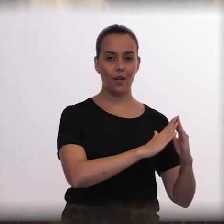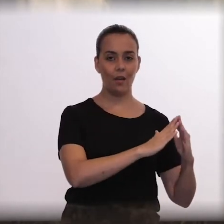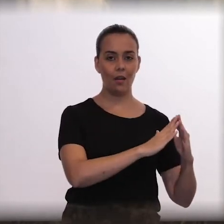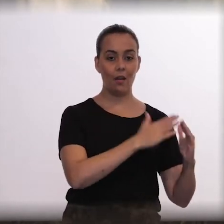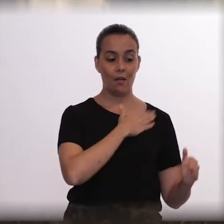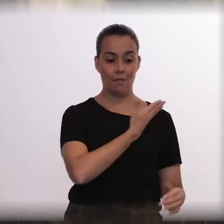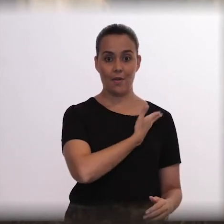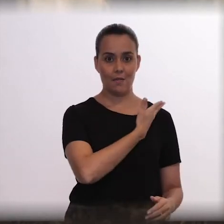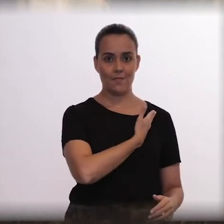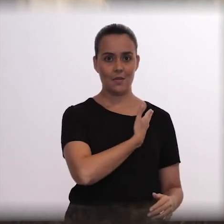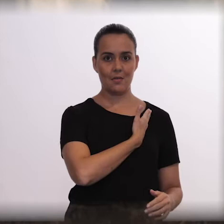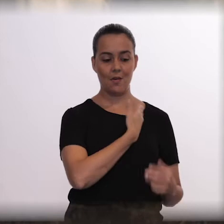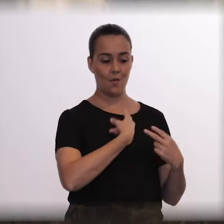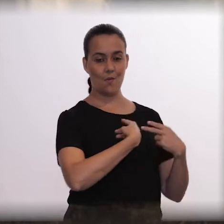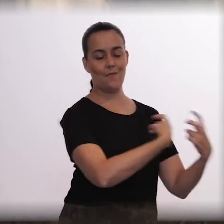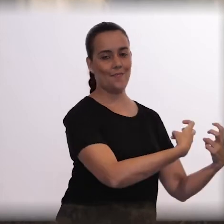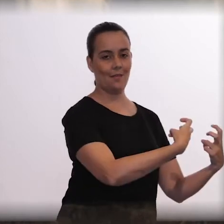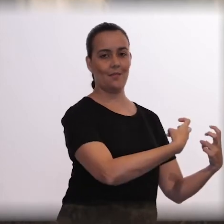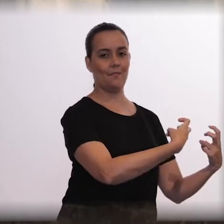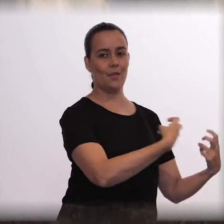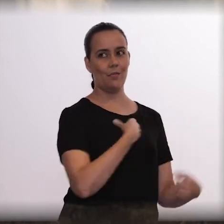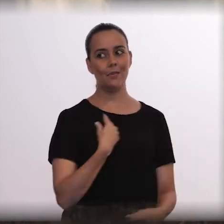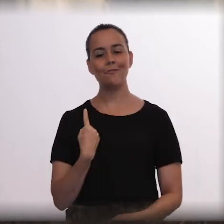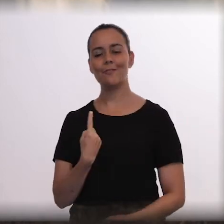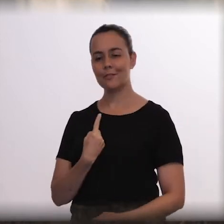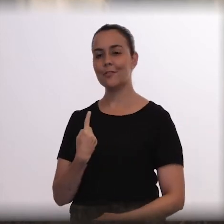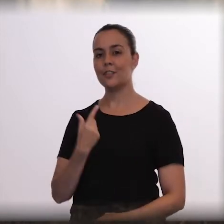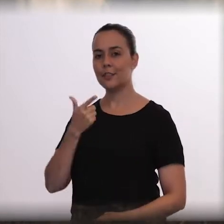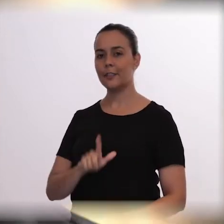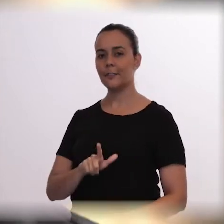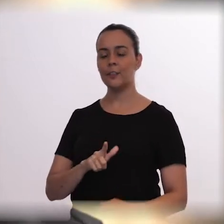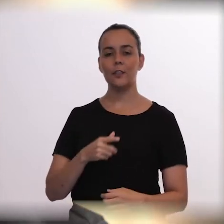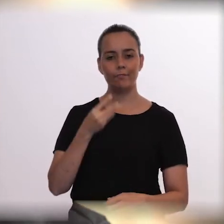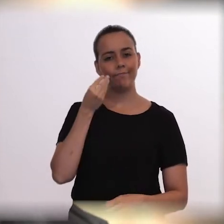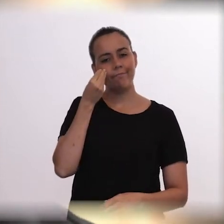tendo essa oportunidade de estar só eu lá,